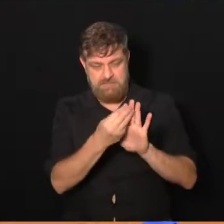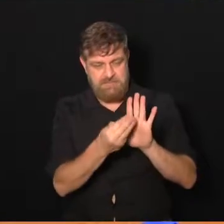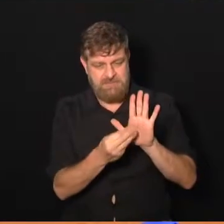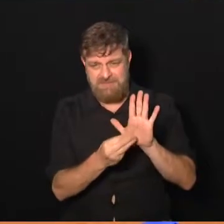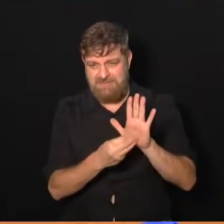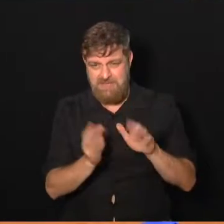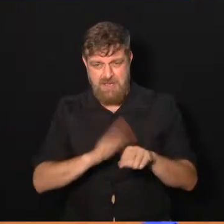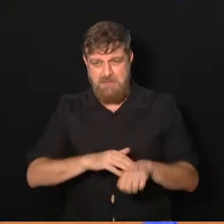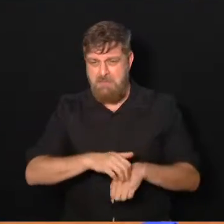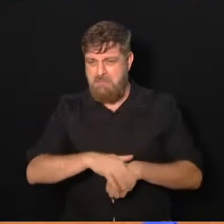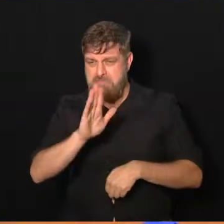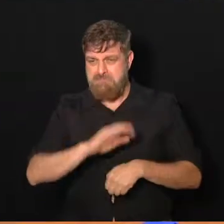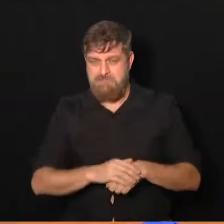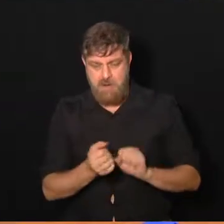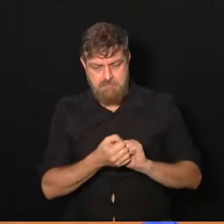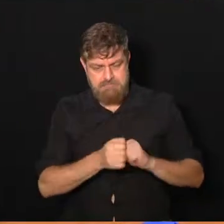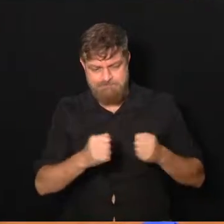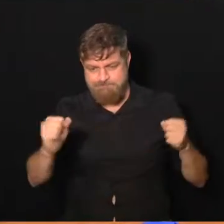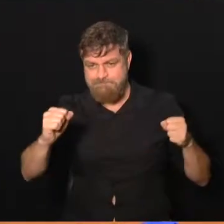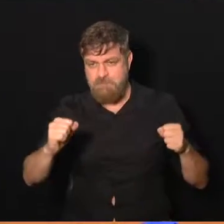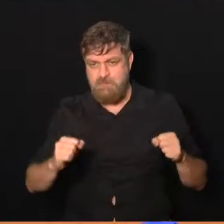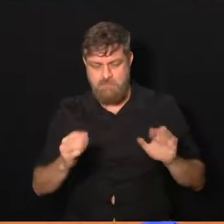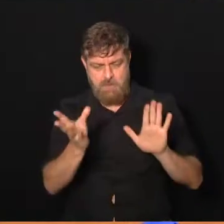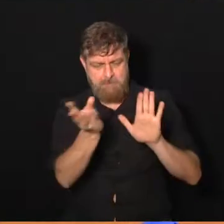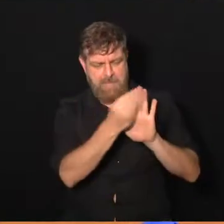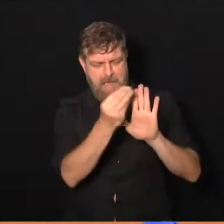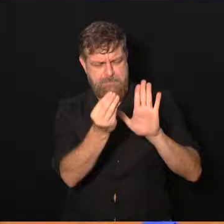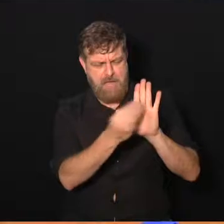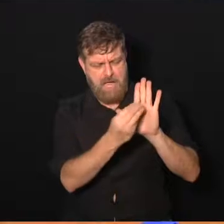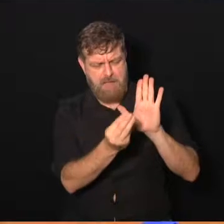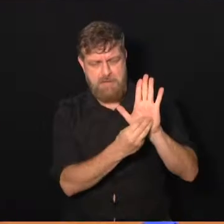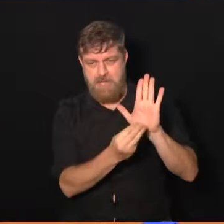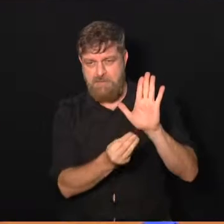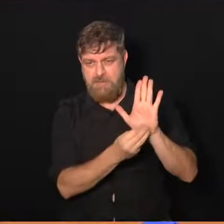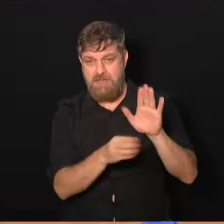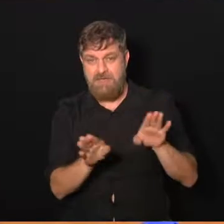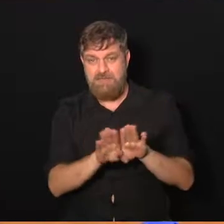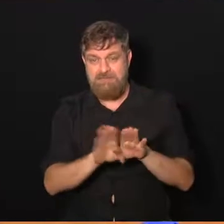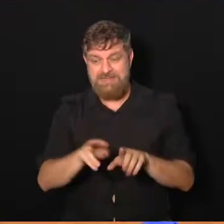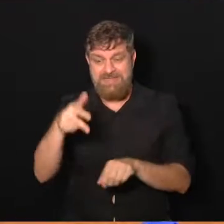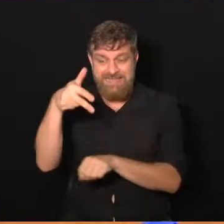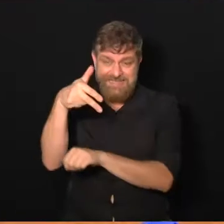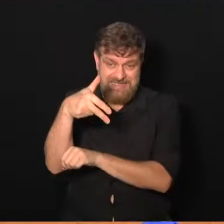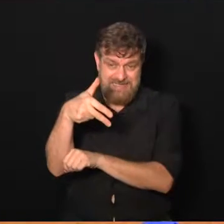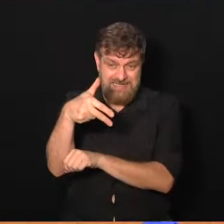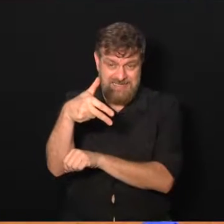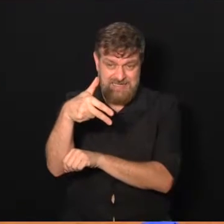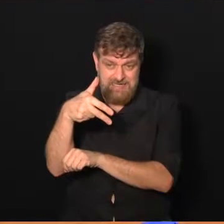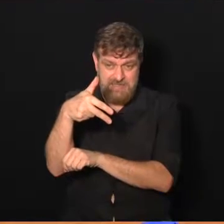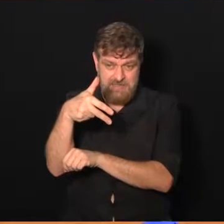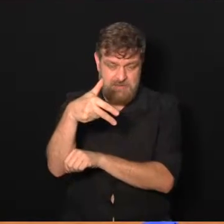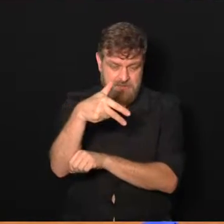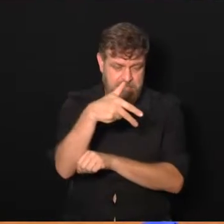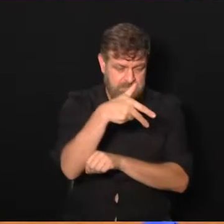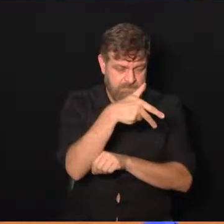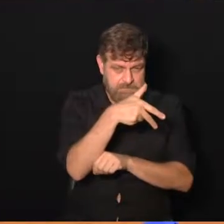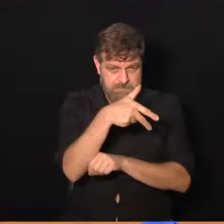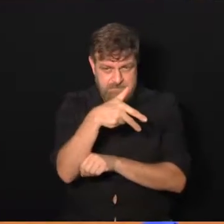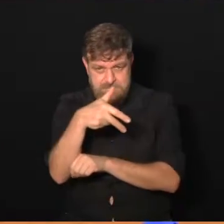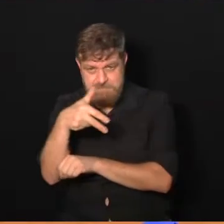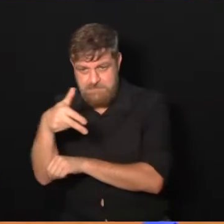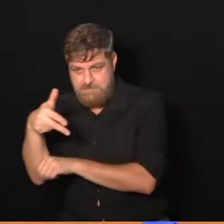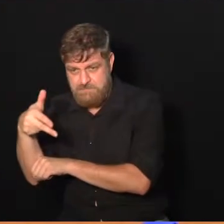mais amplo. E já que está falando em mais amplo, a gente exigir também que tenha câmeras de